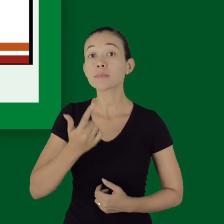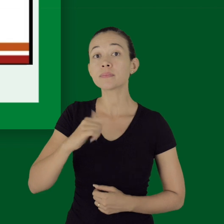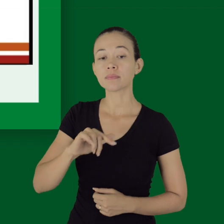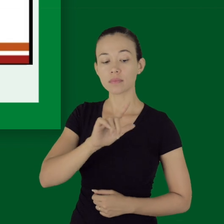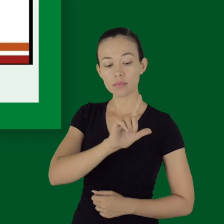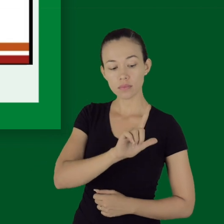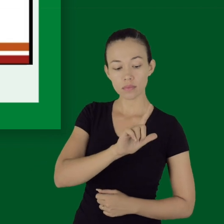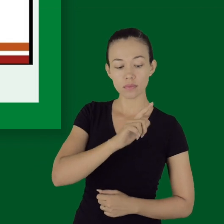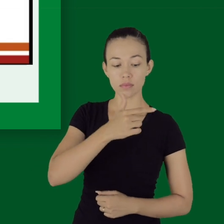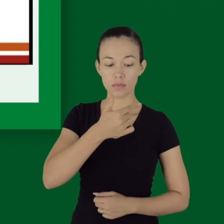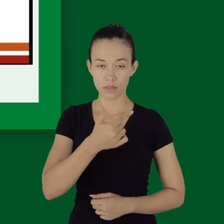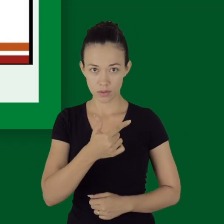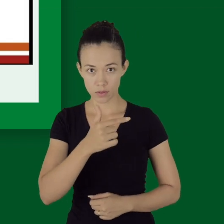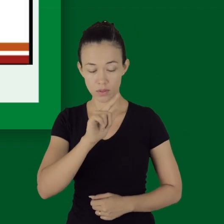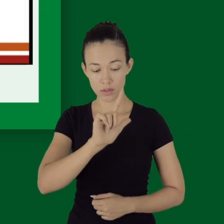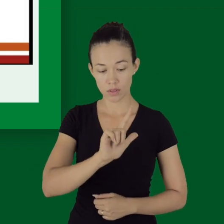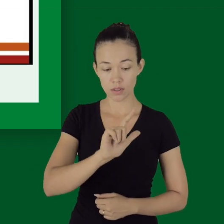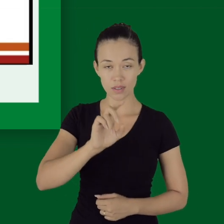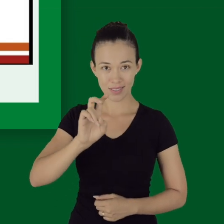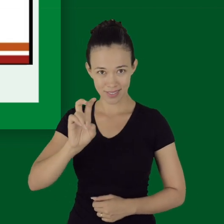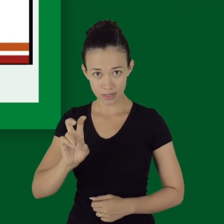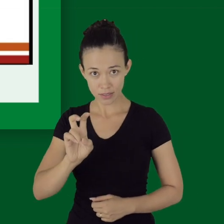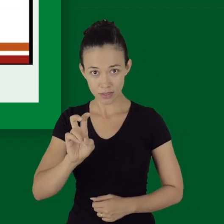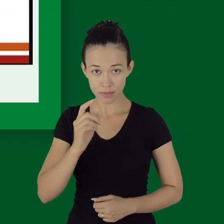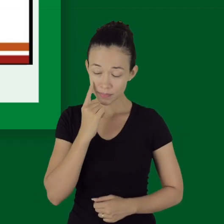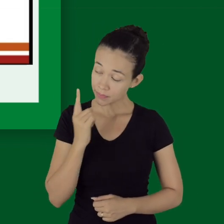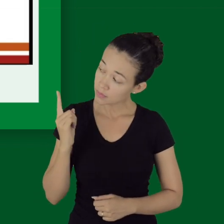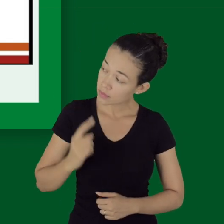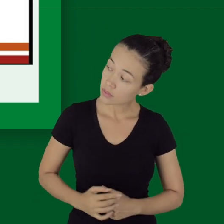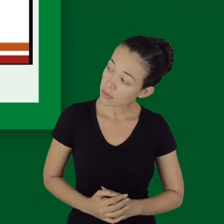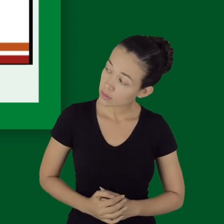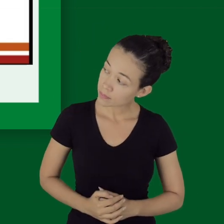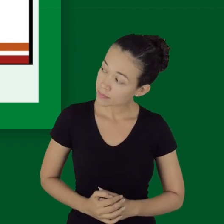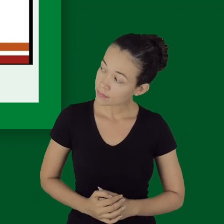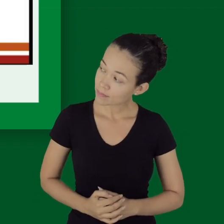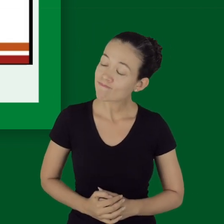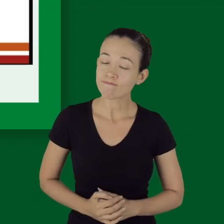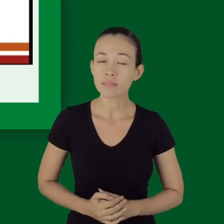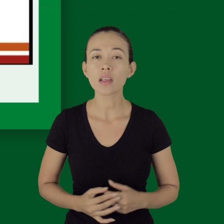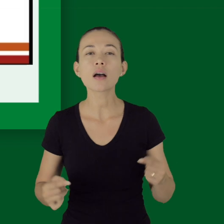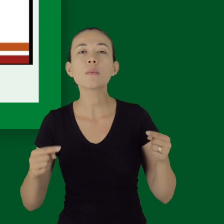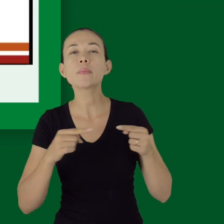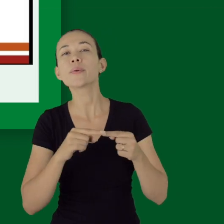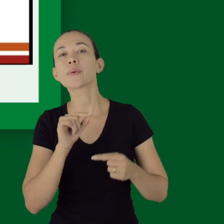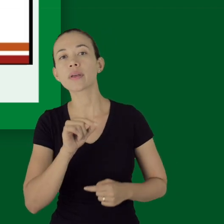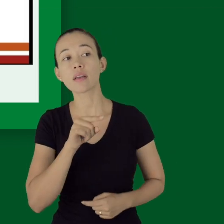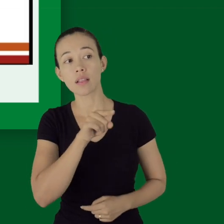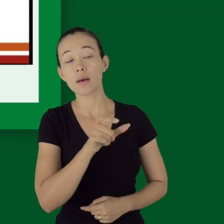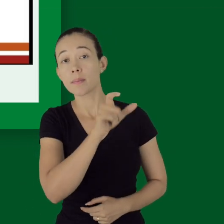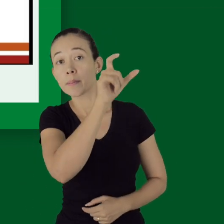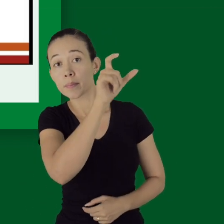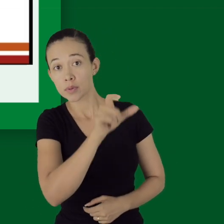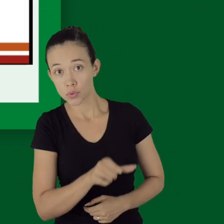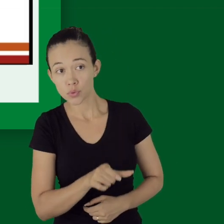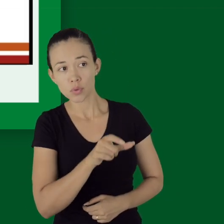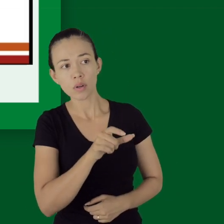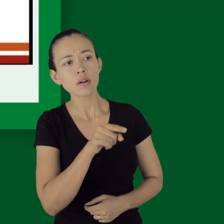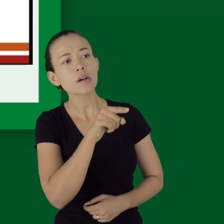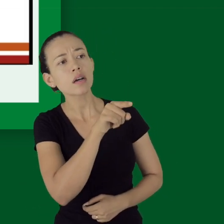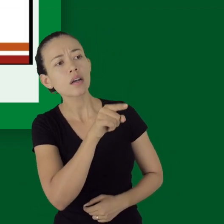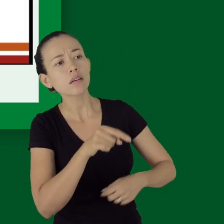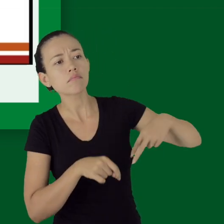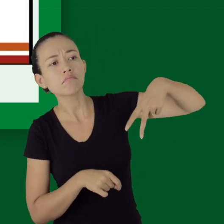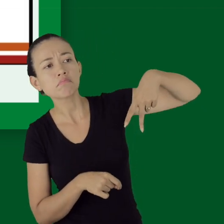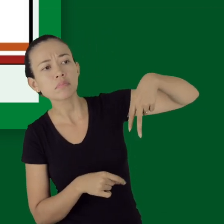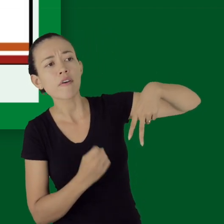L2, L5, força, entorpecimento, o paciente, às vezes ele refere muito isso, eu estou com fraqueza nas pernas,